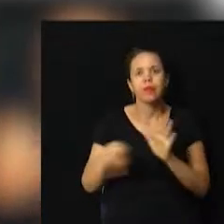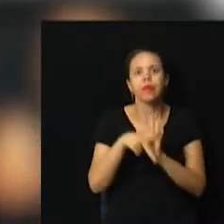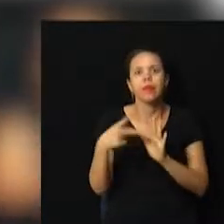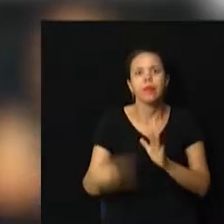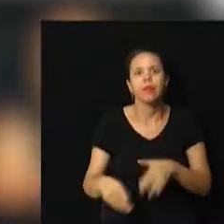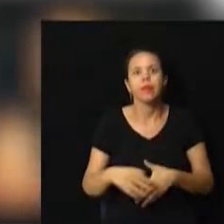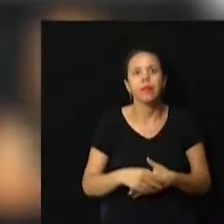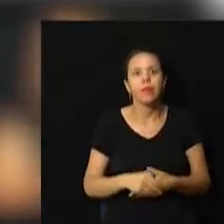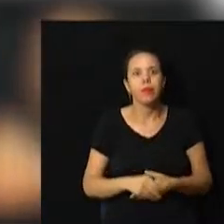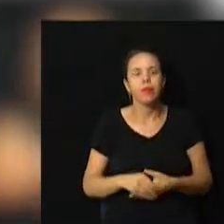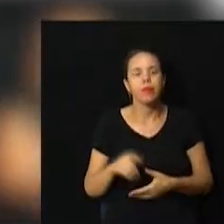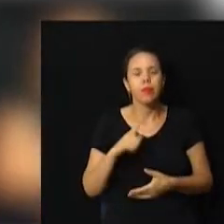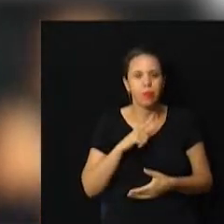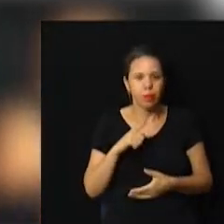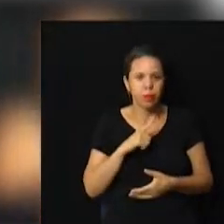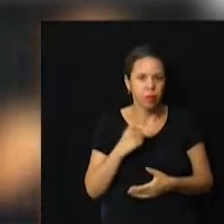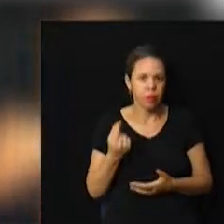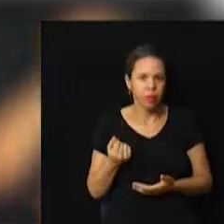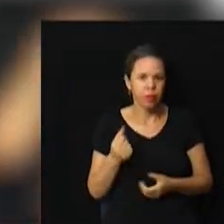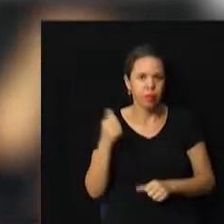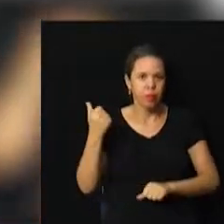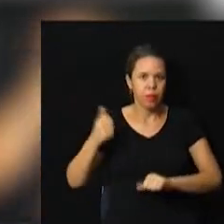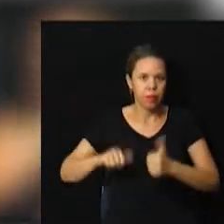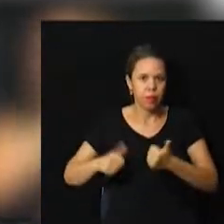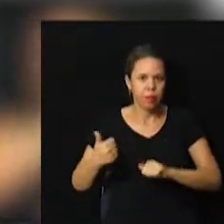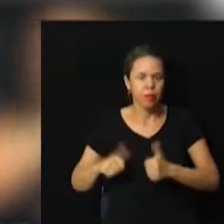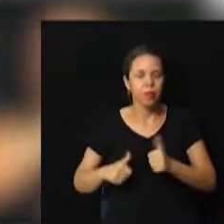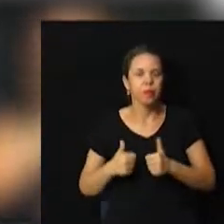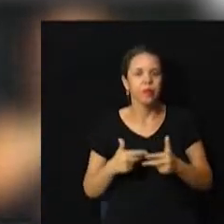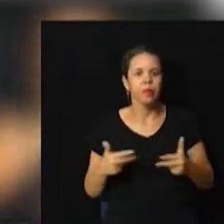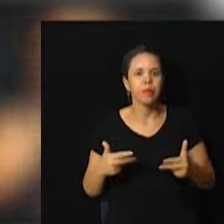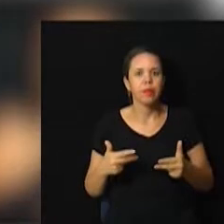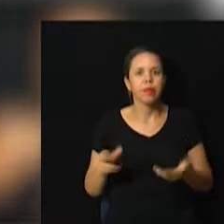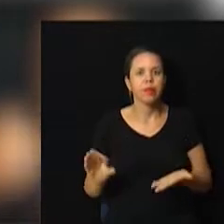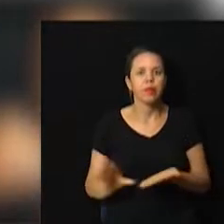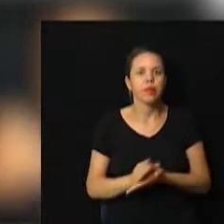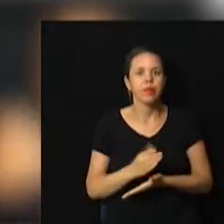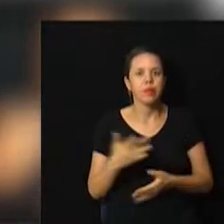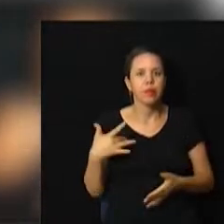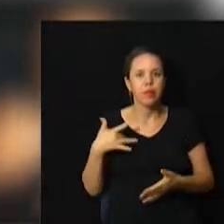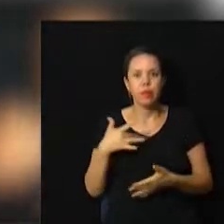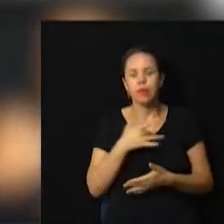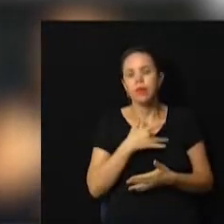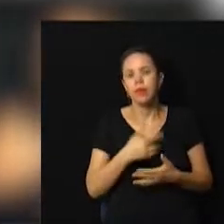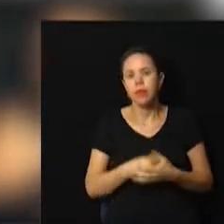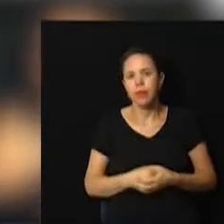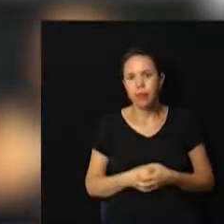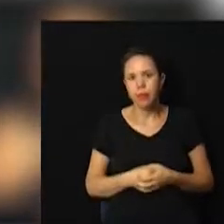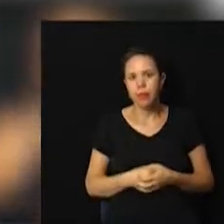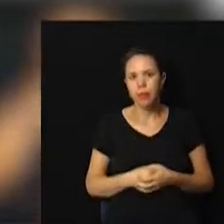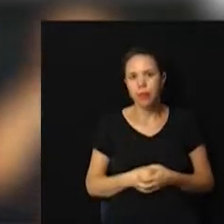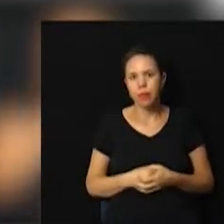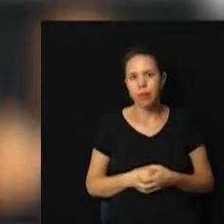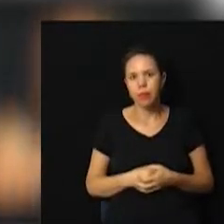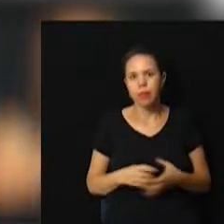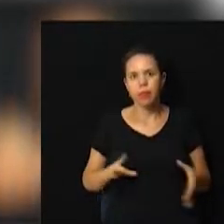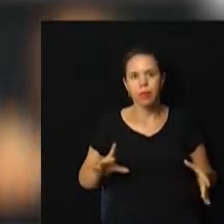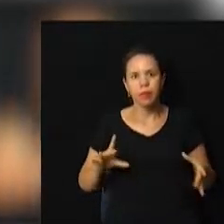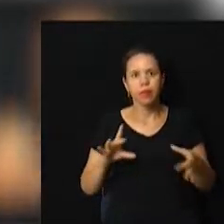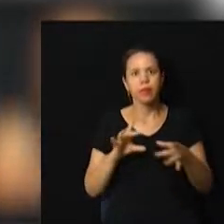recursos próprios, nós tivemos recursos que transitaram pelo Fundo Municipal da Saúde de